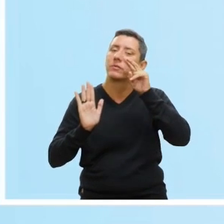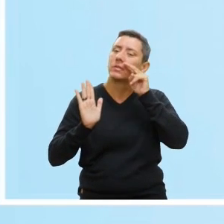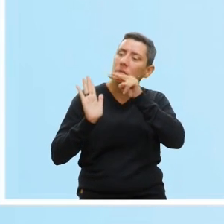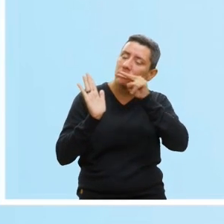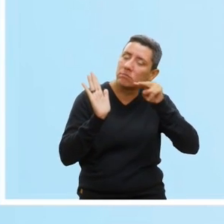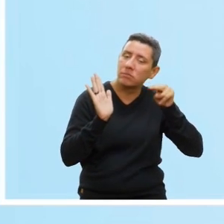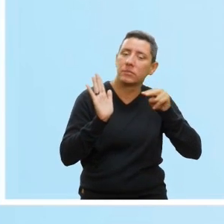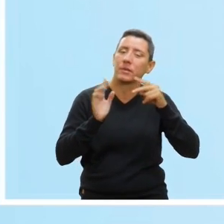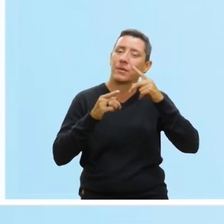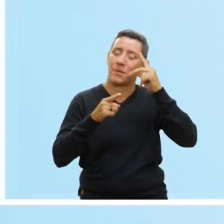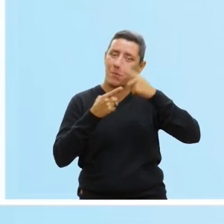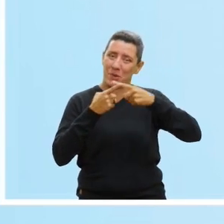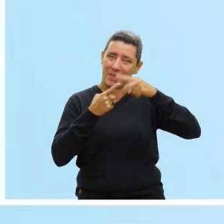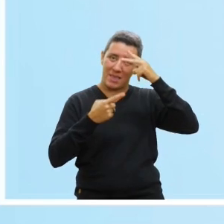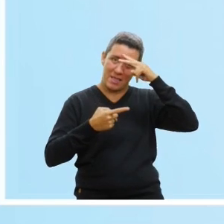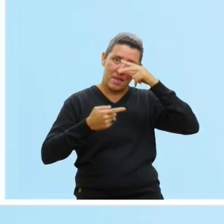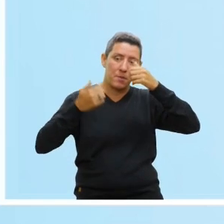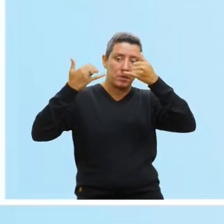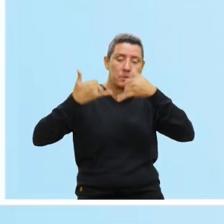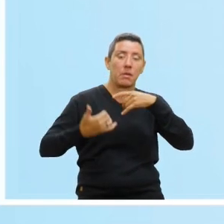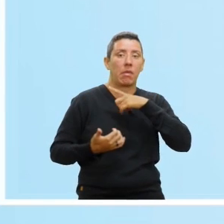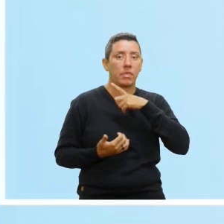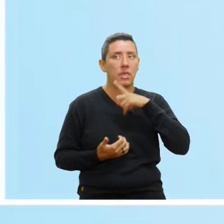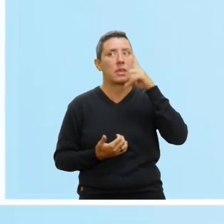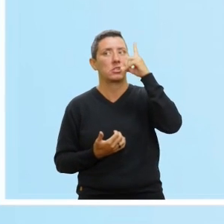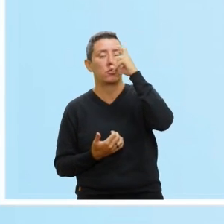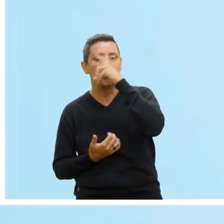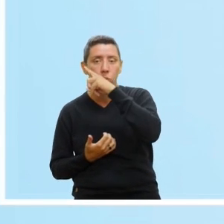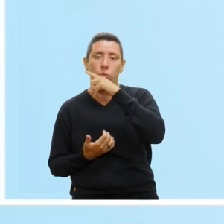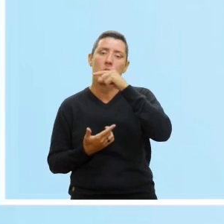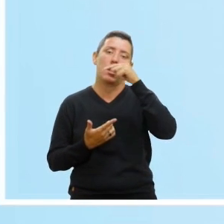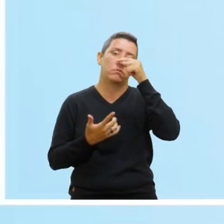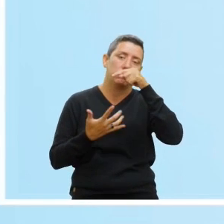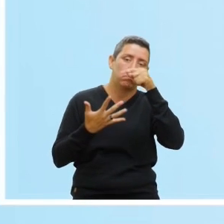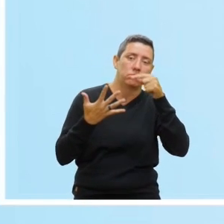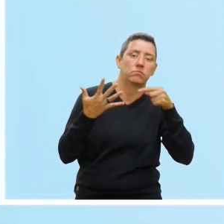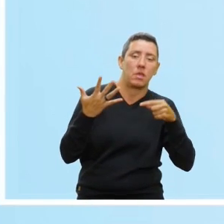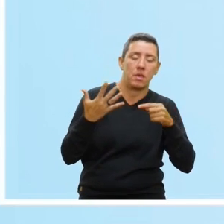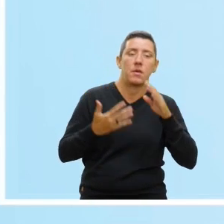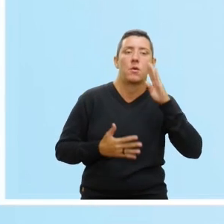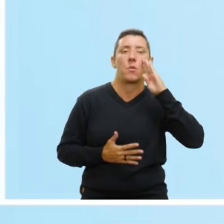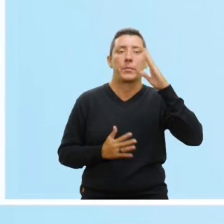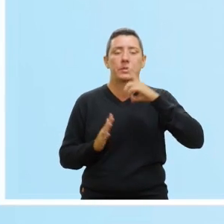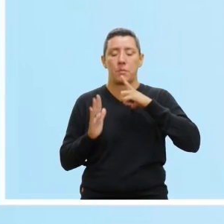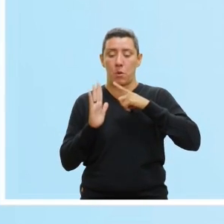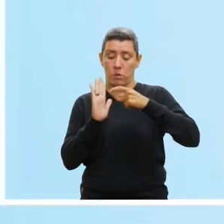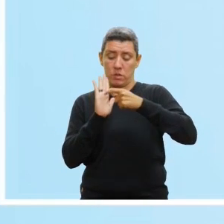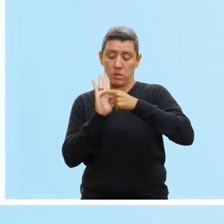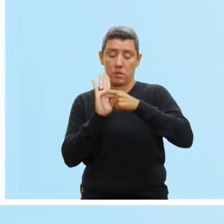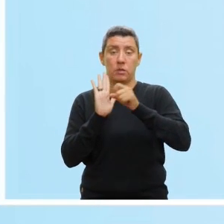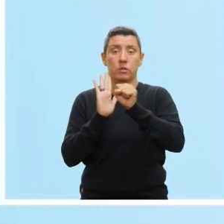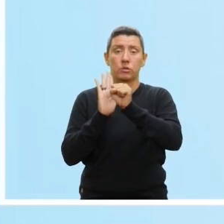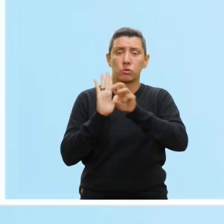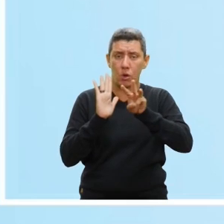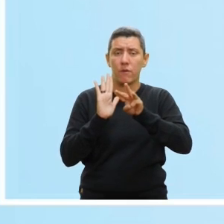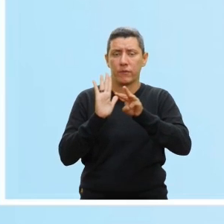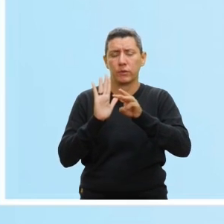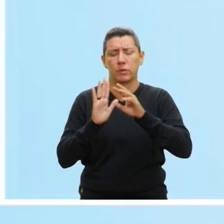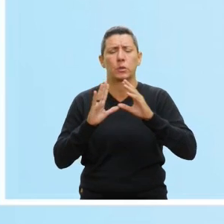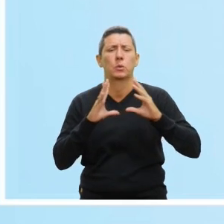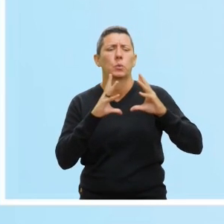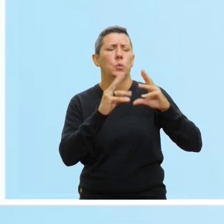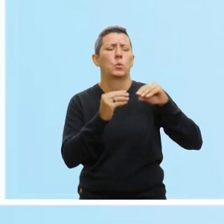né, dos desafios. A gente possui um software, isso mundial, né? A Huawei no mundo inteiro, em todos os países que